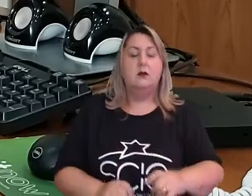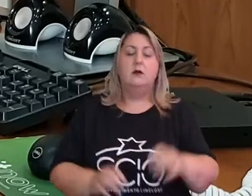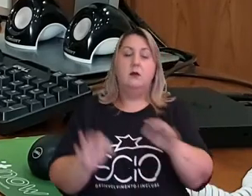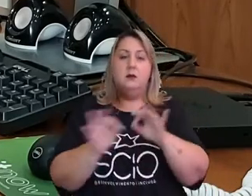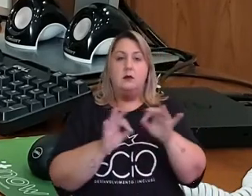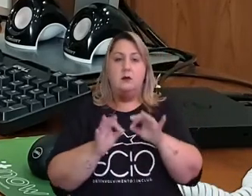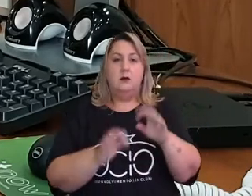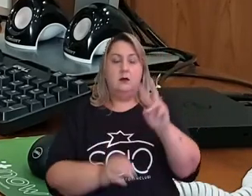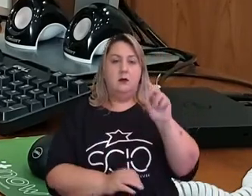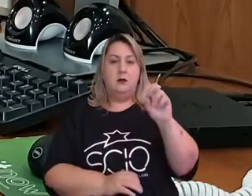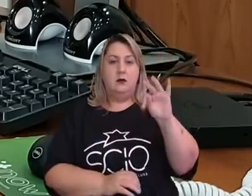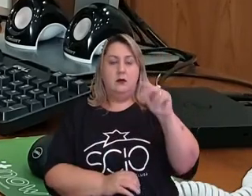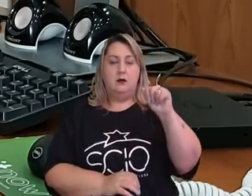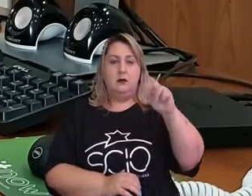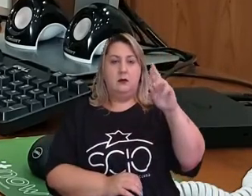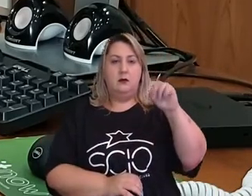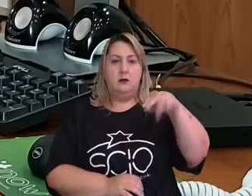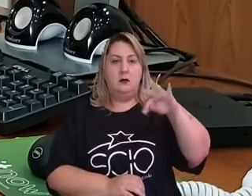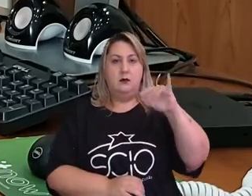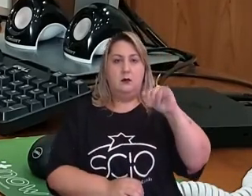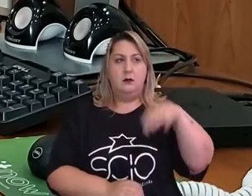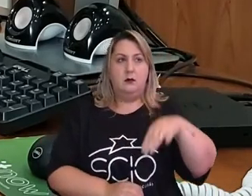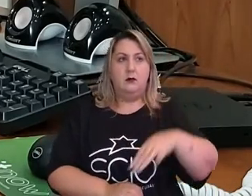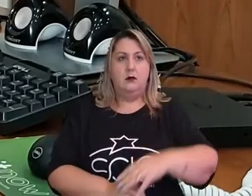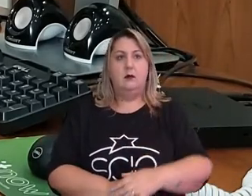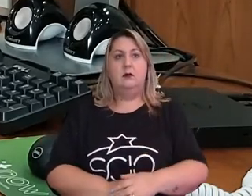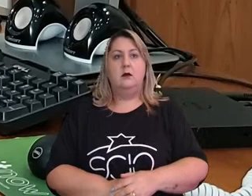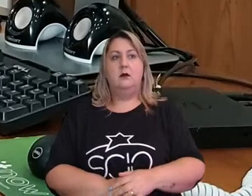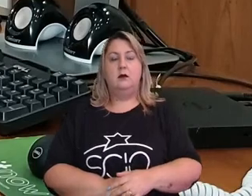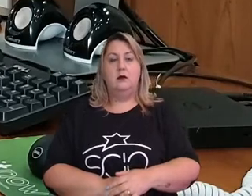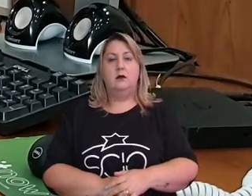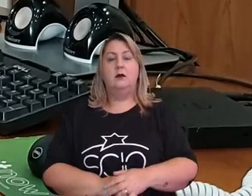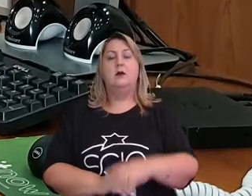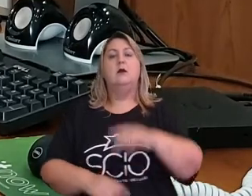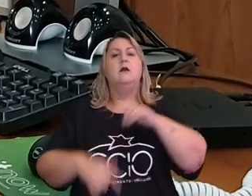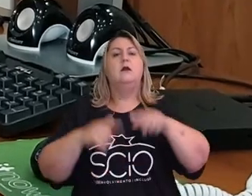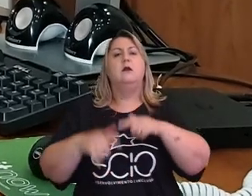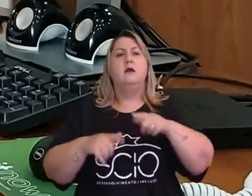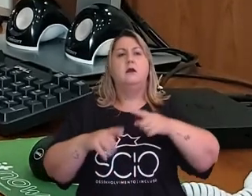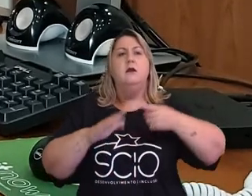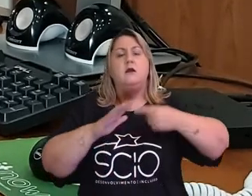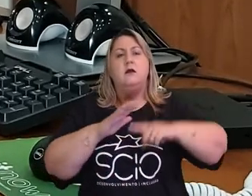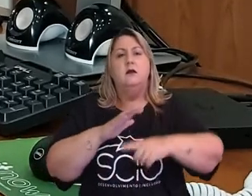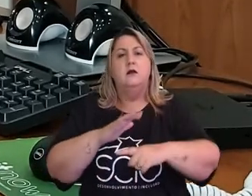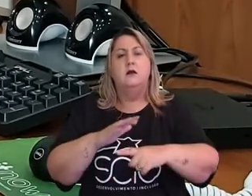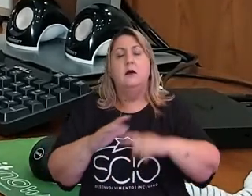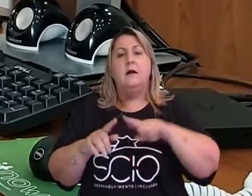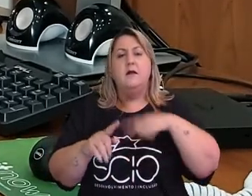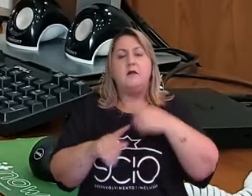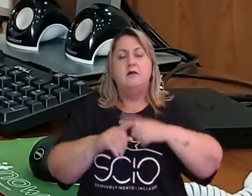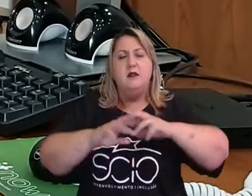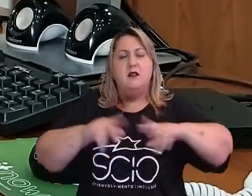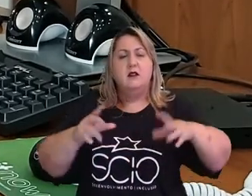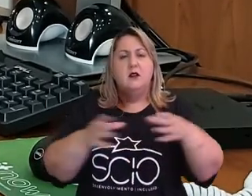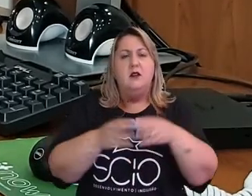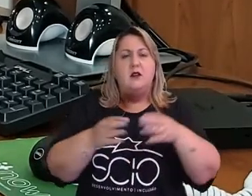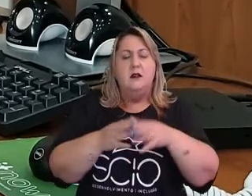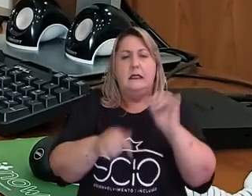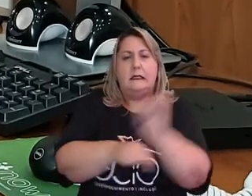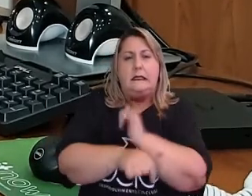e o Matão se sagrou-se campeão, né? No trabalho voluntário, basicamente várias categorias de ações